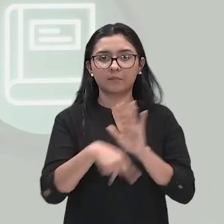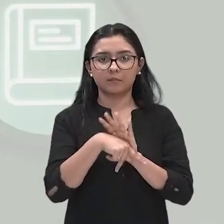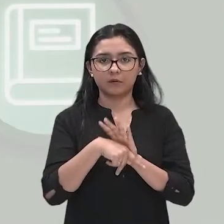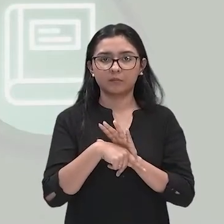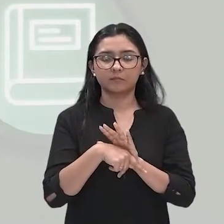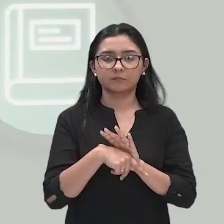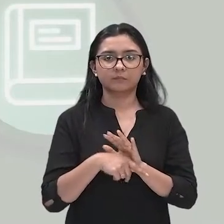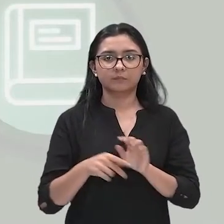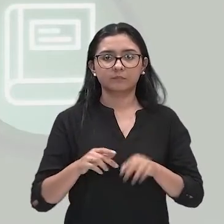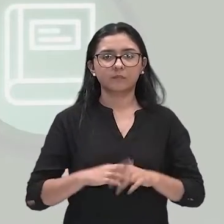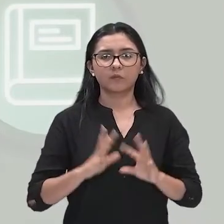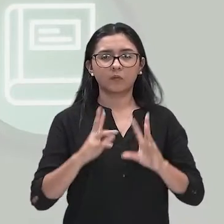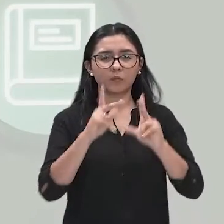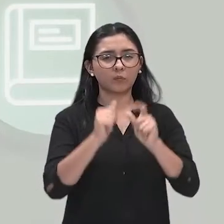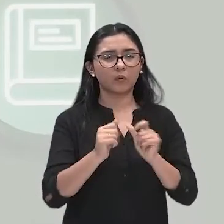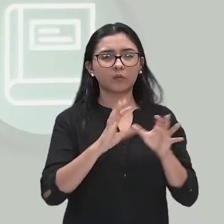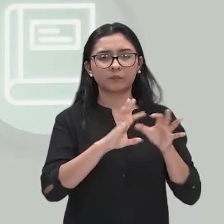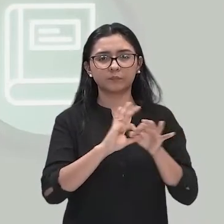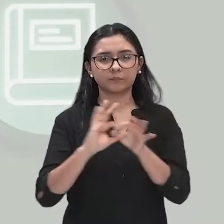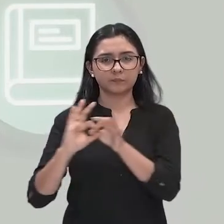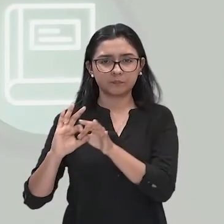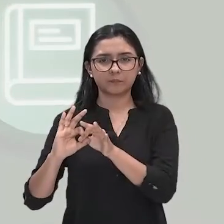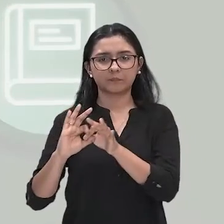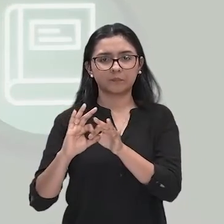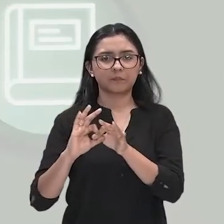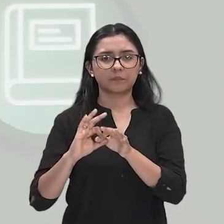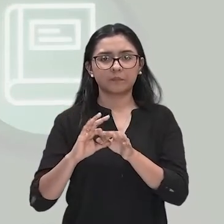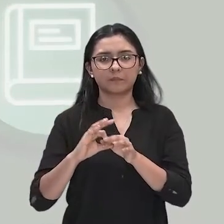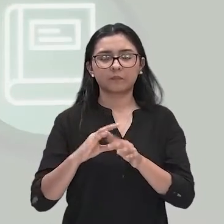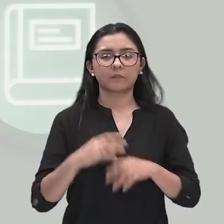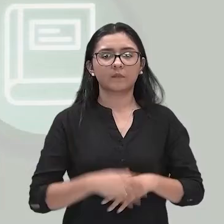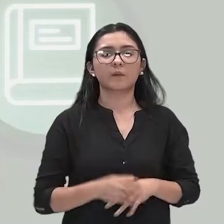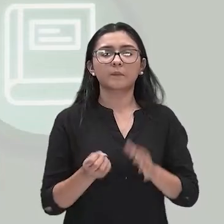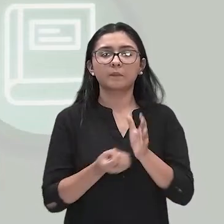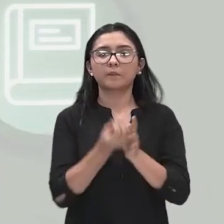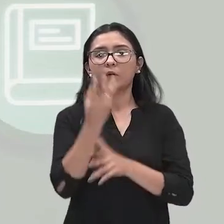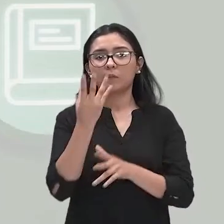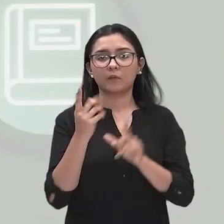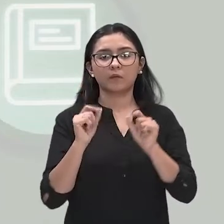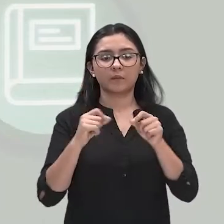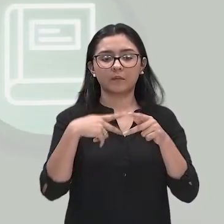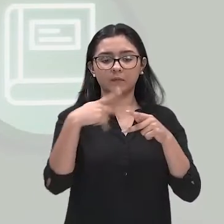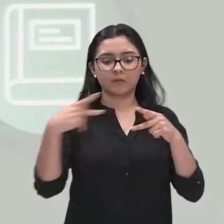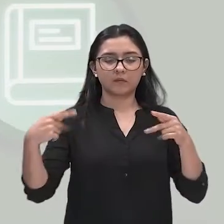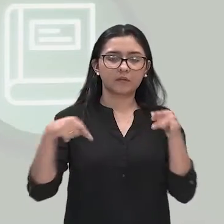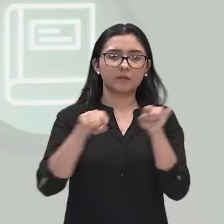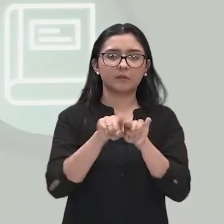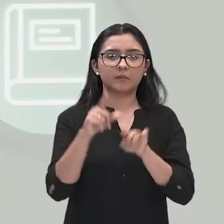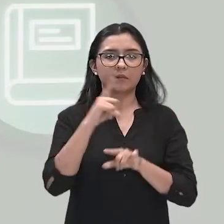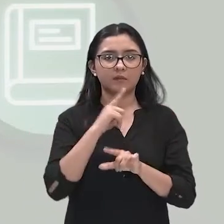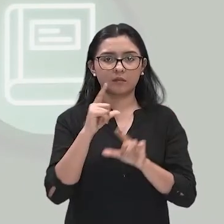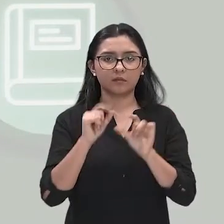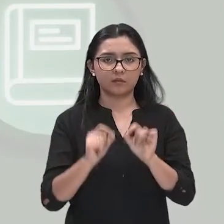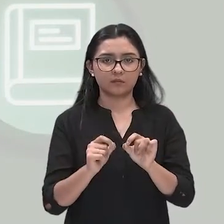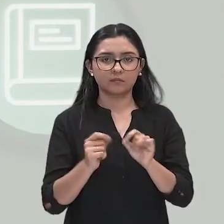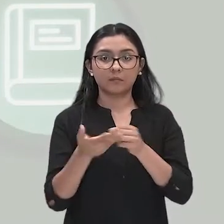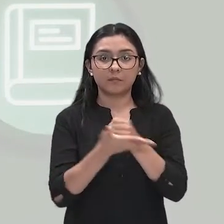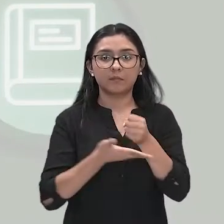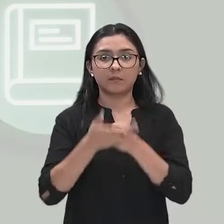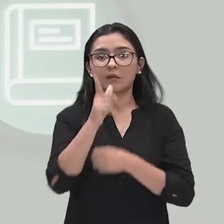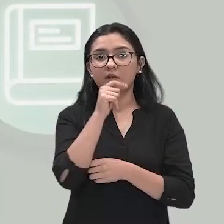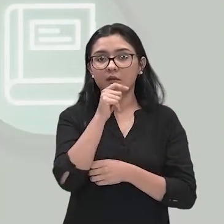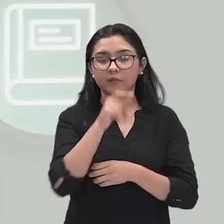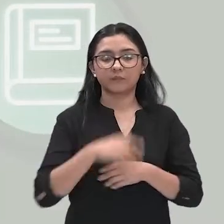Então, toda ligação peptídica, né, forma uma proteína e também tem como subproduto a água,